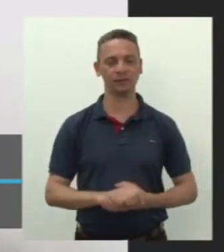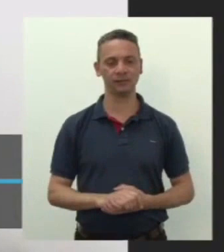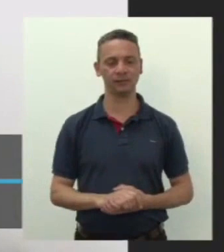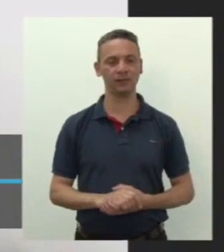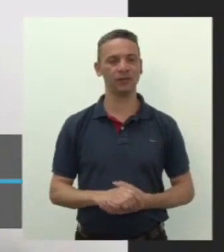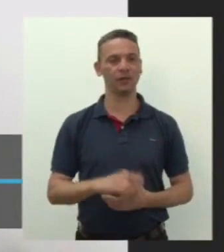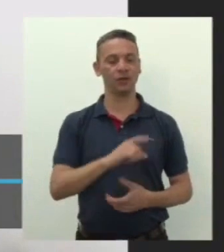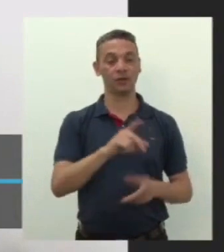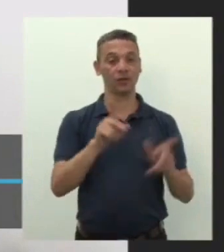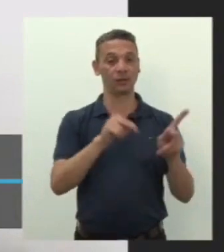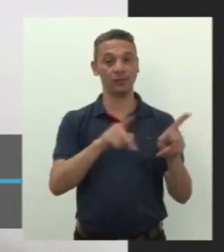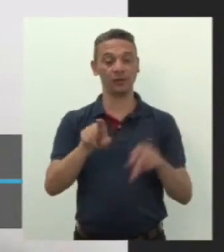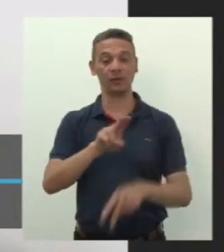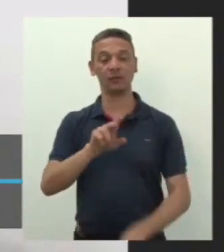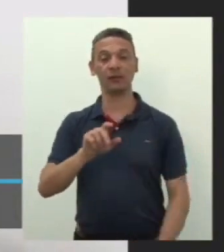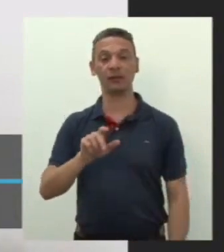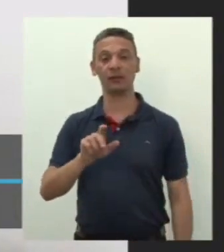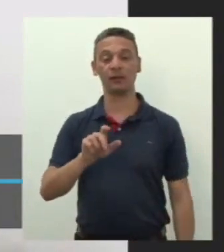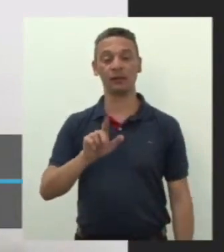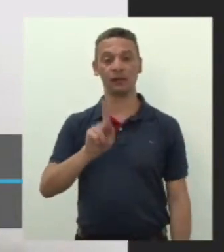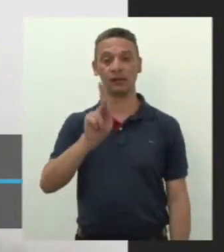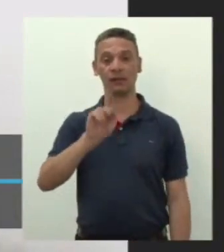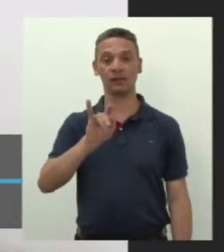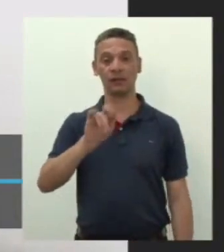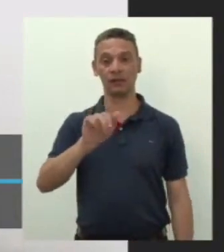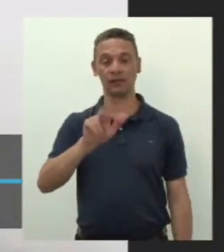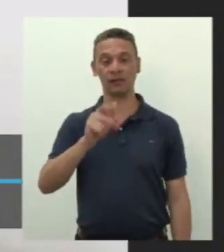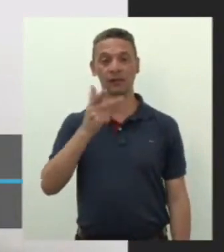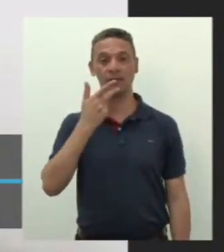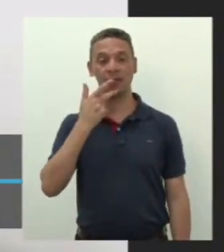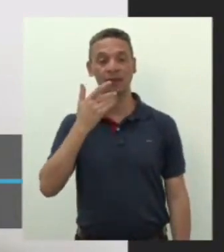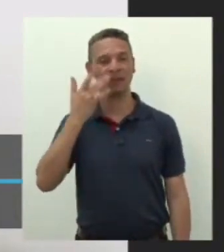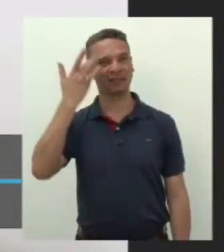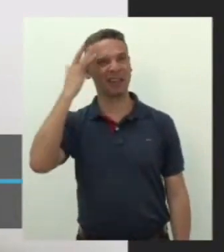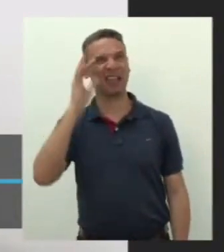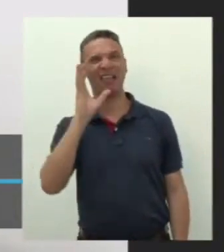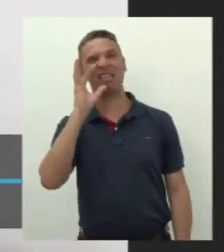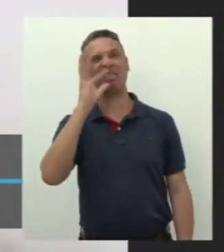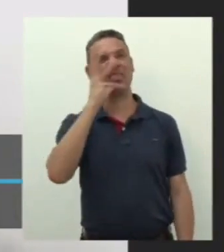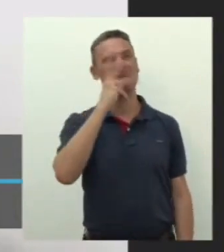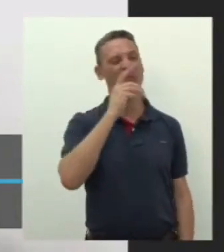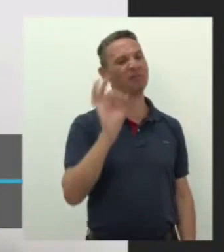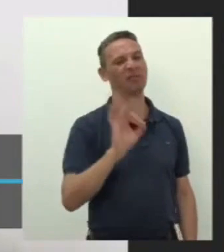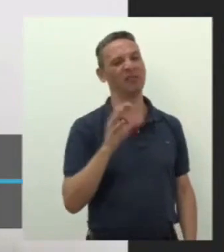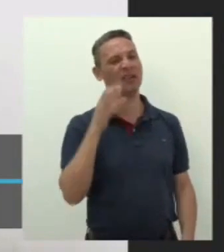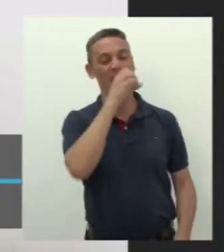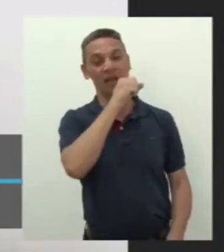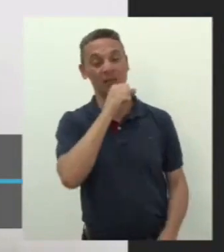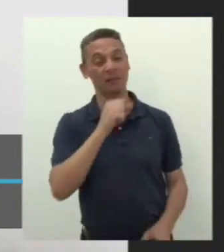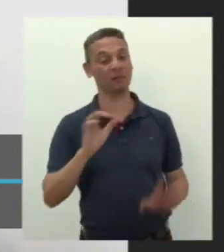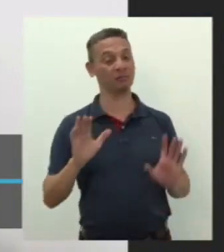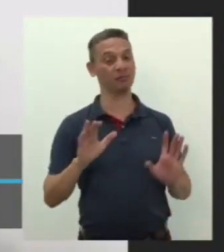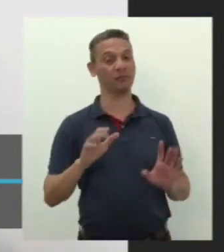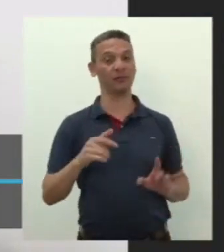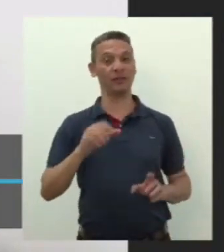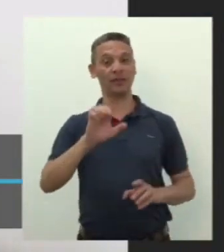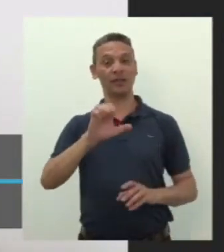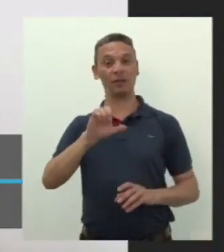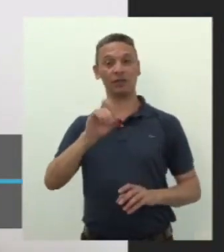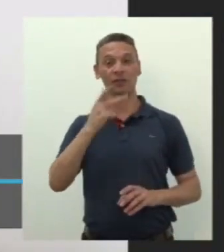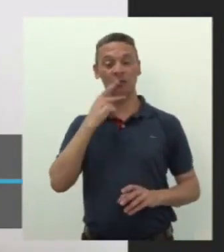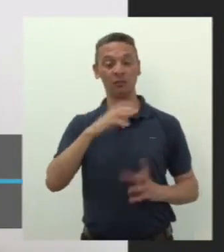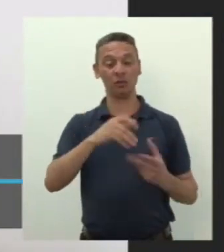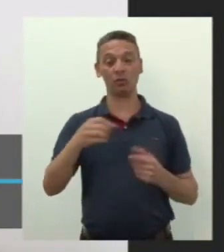Aqui a professora Kiara falou que não achava que duraria tanto. A professora Heloísa falou que era tudo muito novo. A